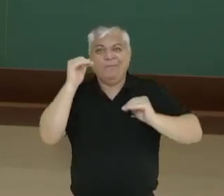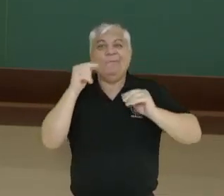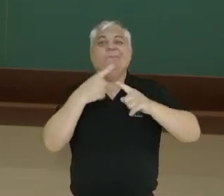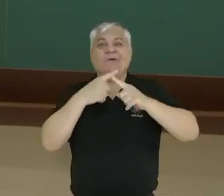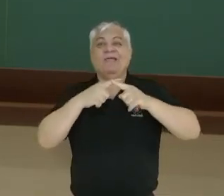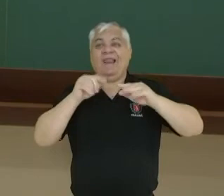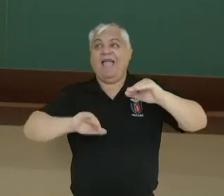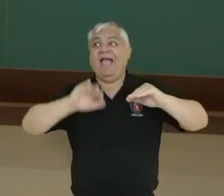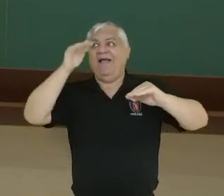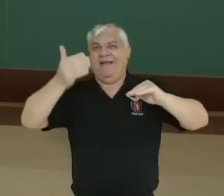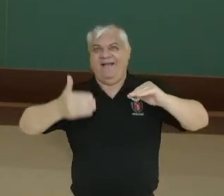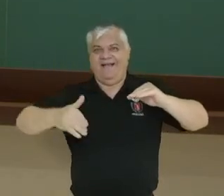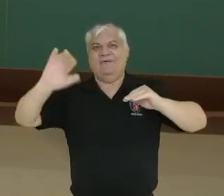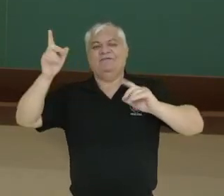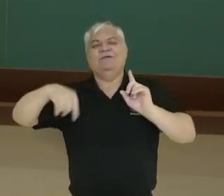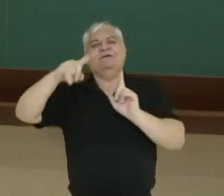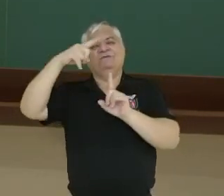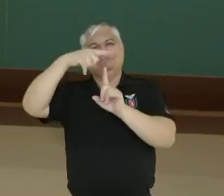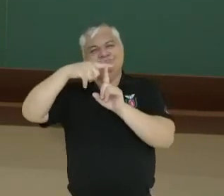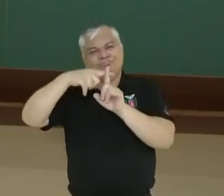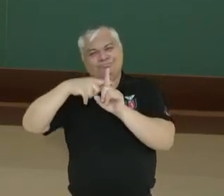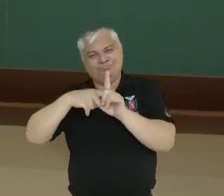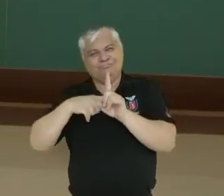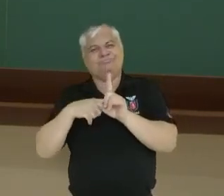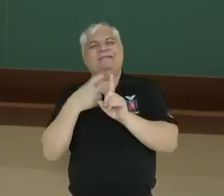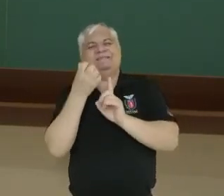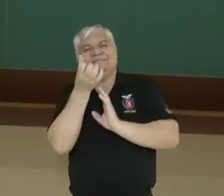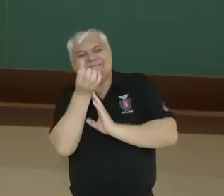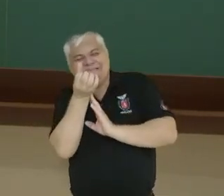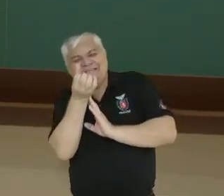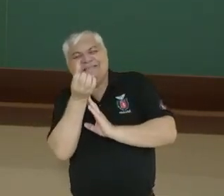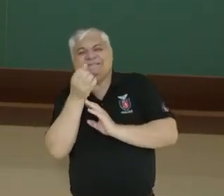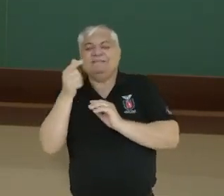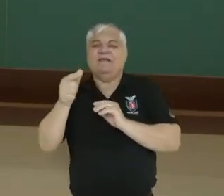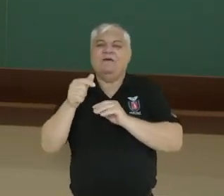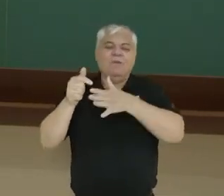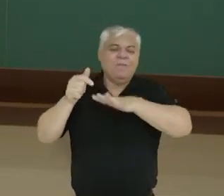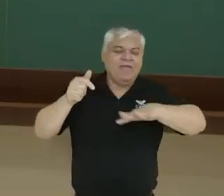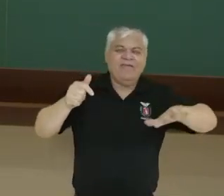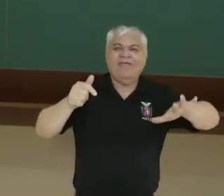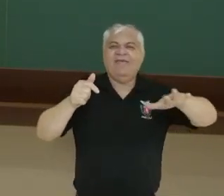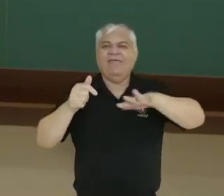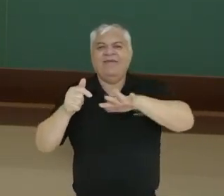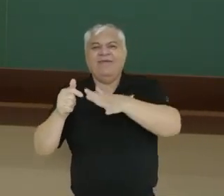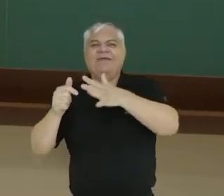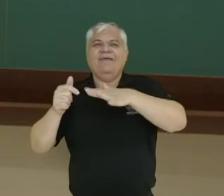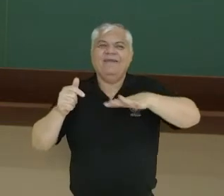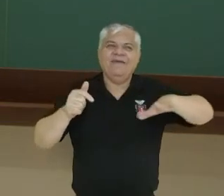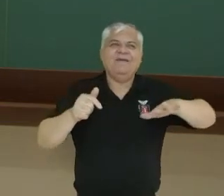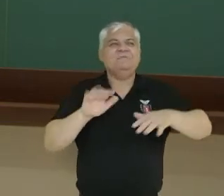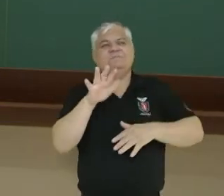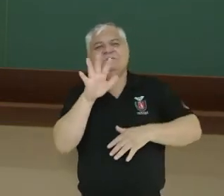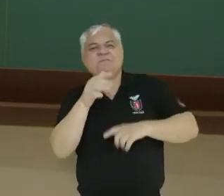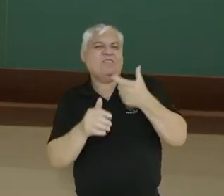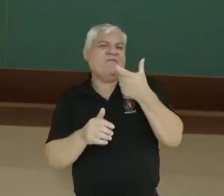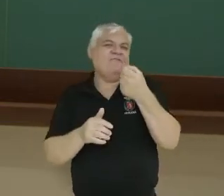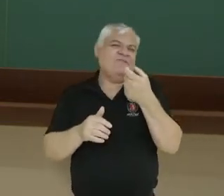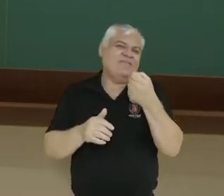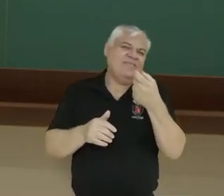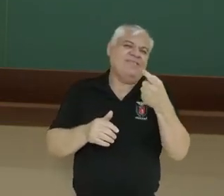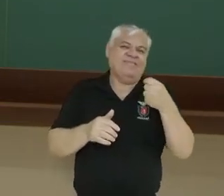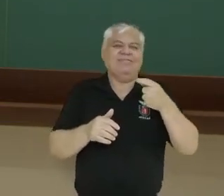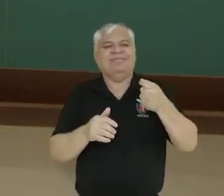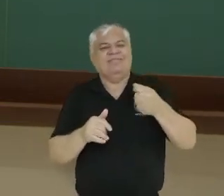Áreas de serra vão ter temperaturas médias mais baixas e as áreas litorâneas ou as áreas de altitude mais baixa vão